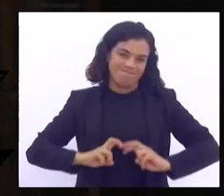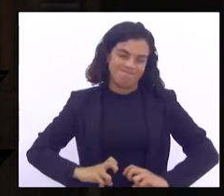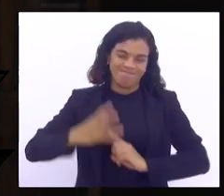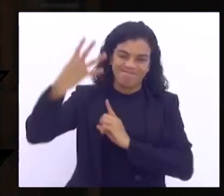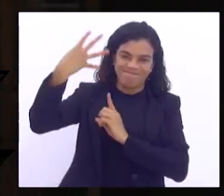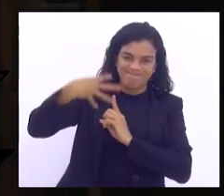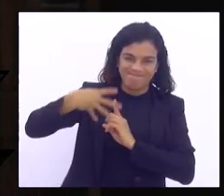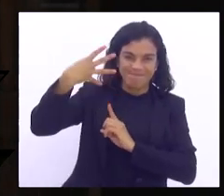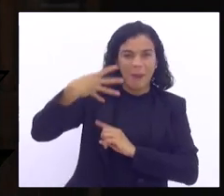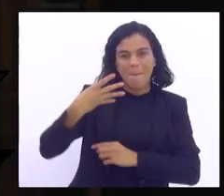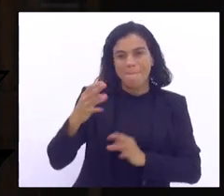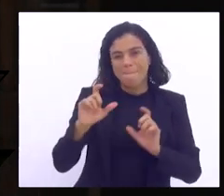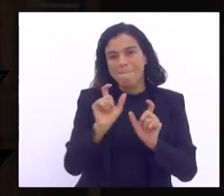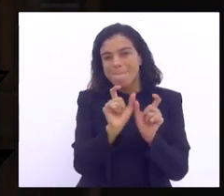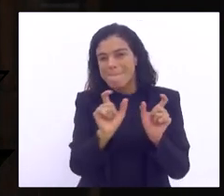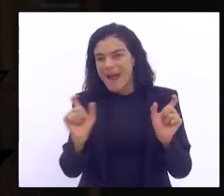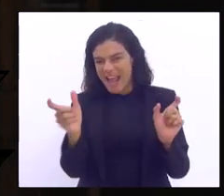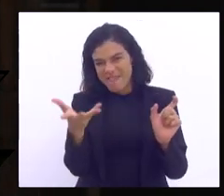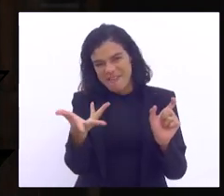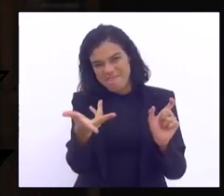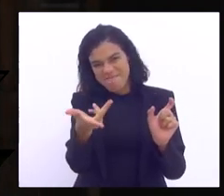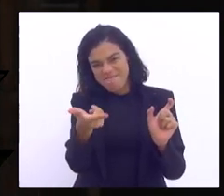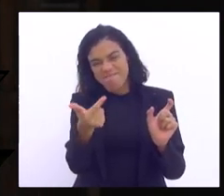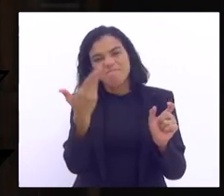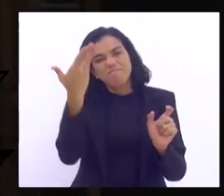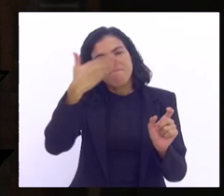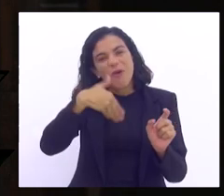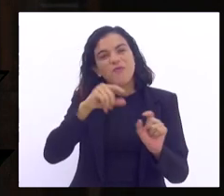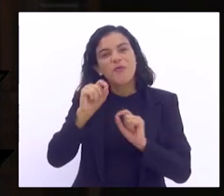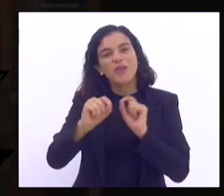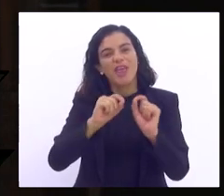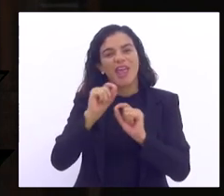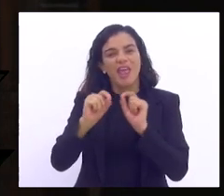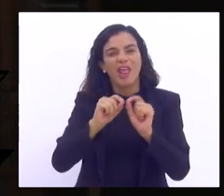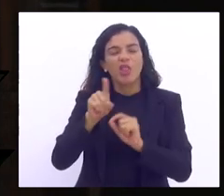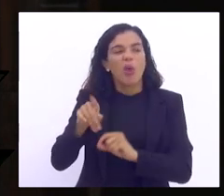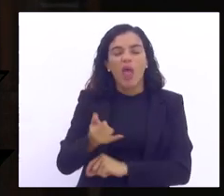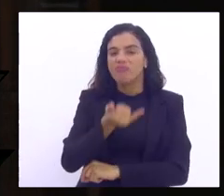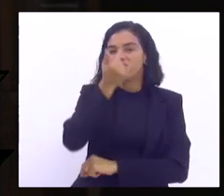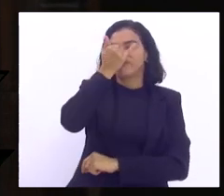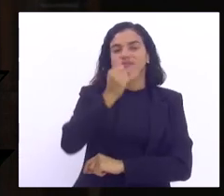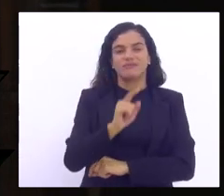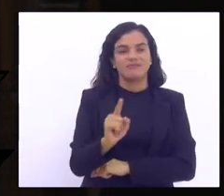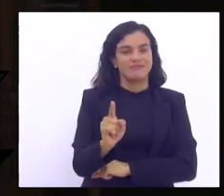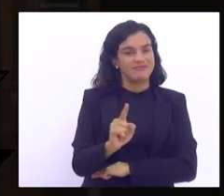Palavras belíssimas que demonstram que não somos obra do acaso.